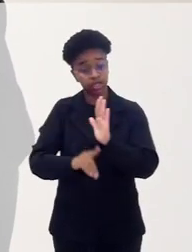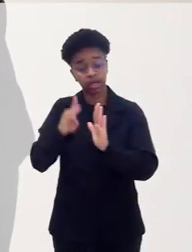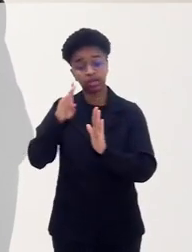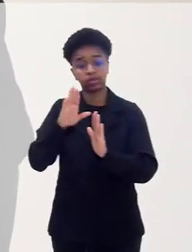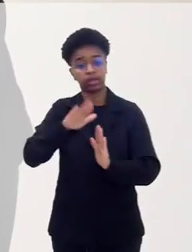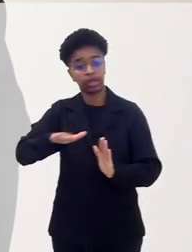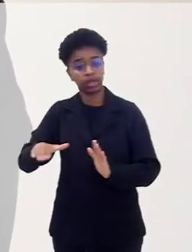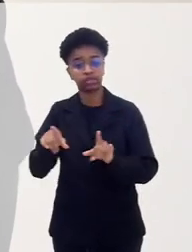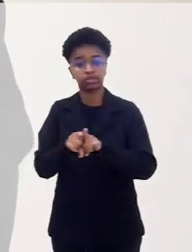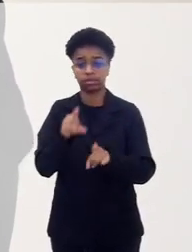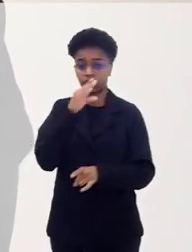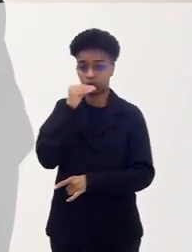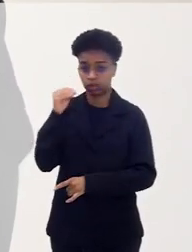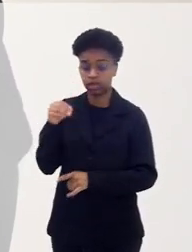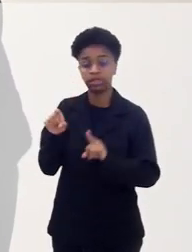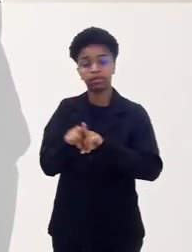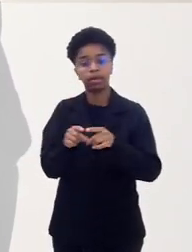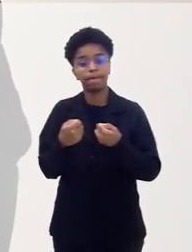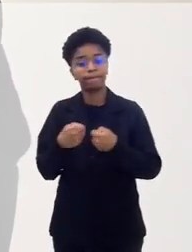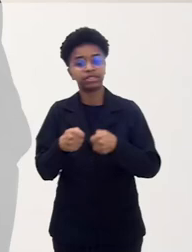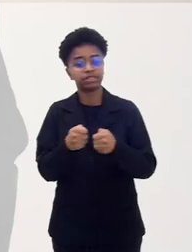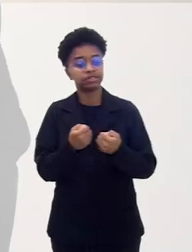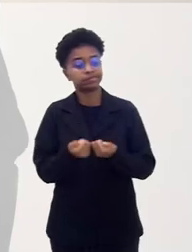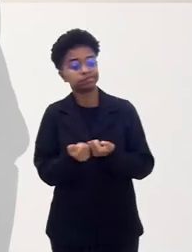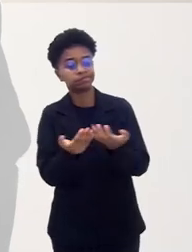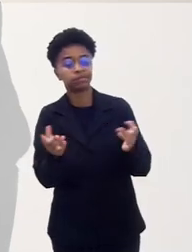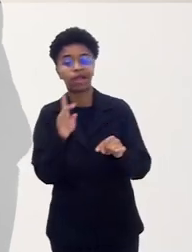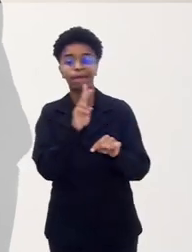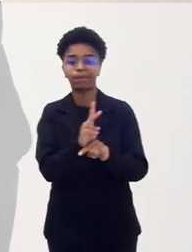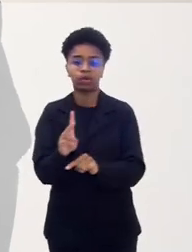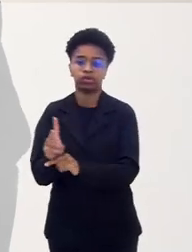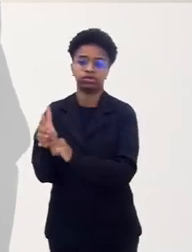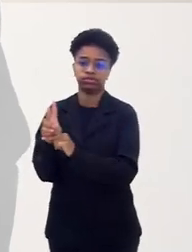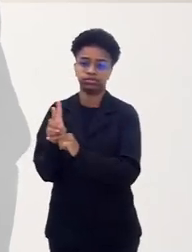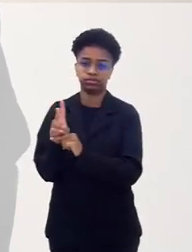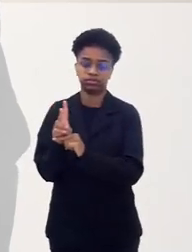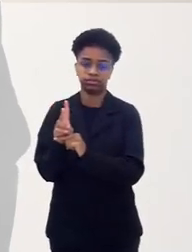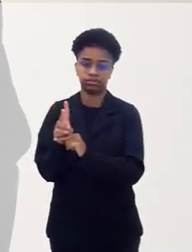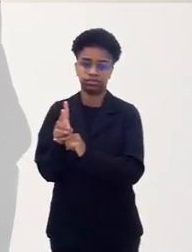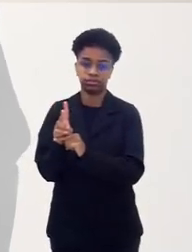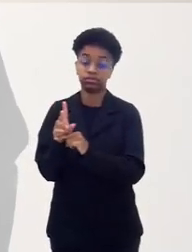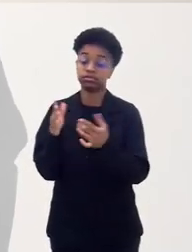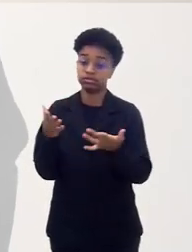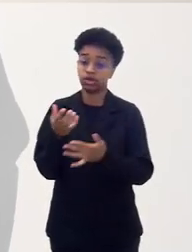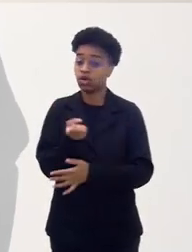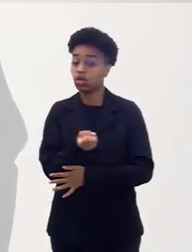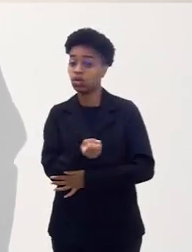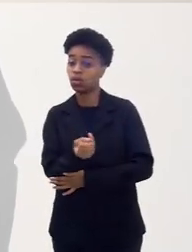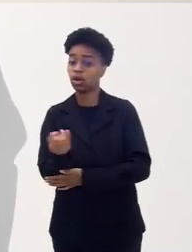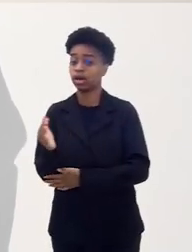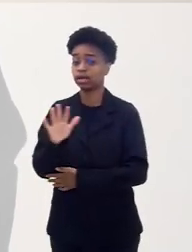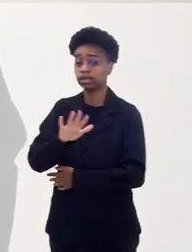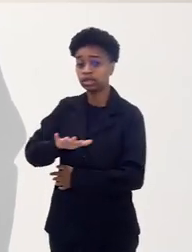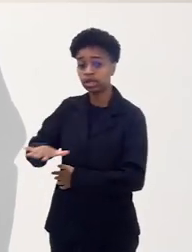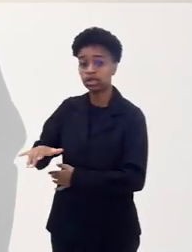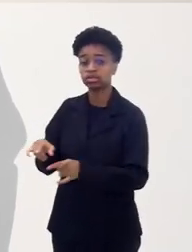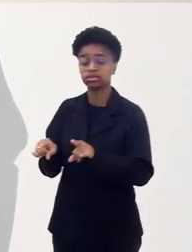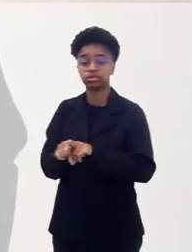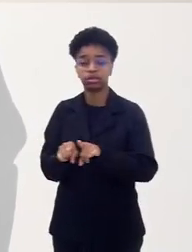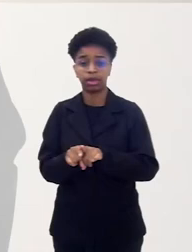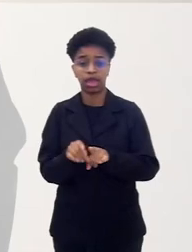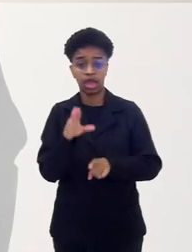de crianças e adolescentes e dar a essas crianças Proteção Integral o número de crianças e